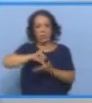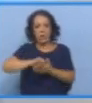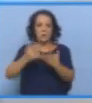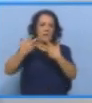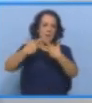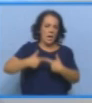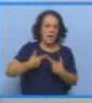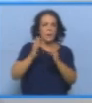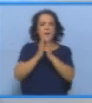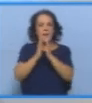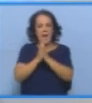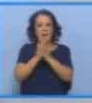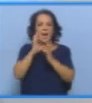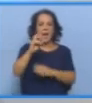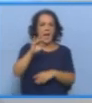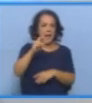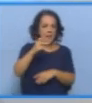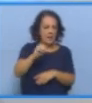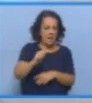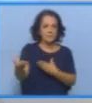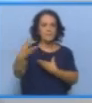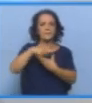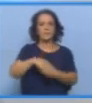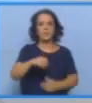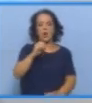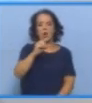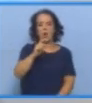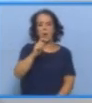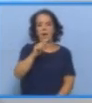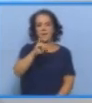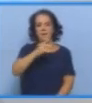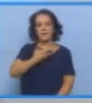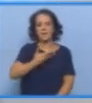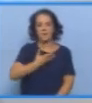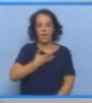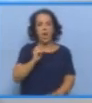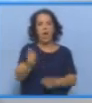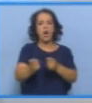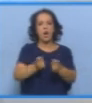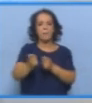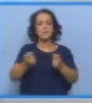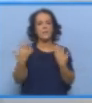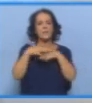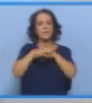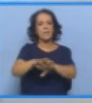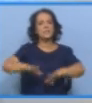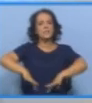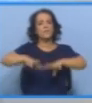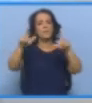sindicatos e a própria Igreja e Cáritas, que se chamava a OID, Operação Integrada de Desenvolvimento do Distrito de Setúbal, da qual